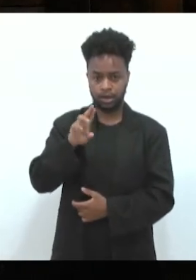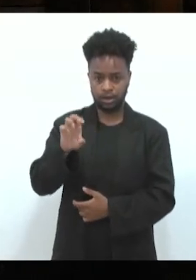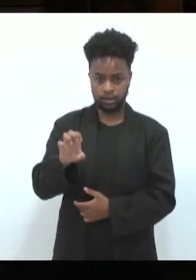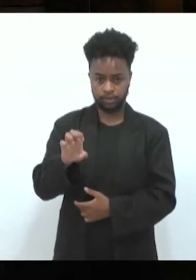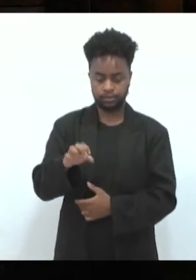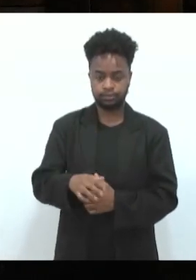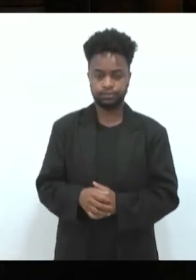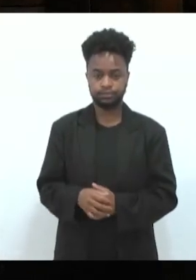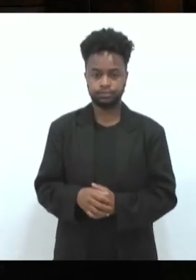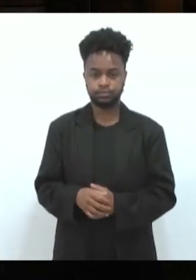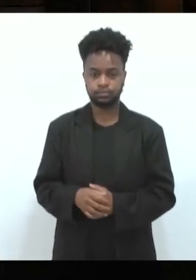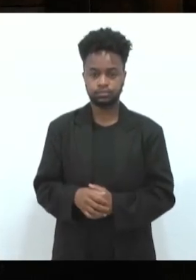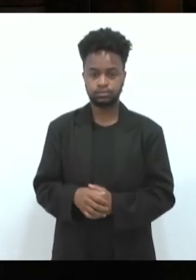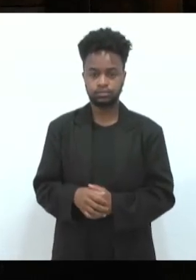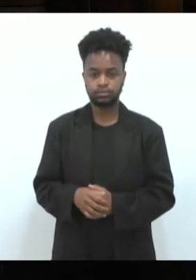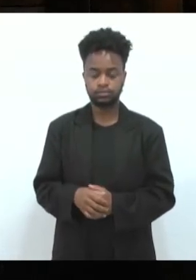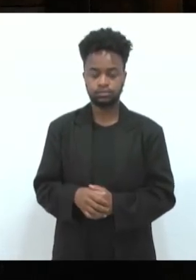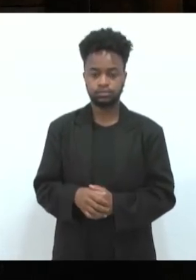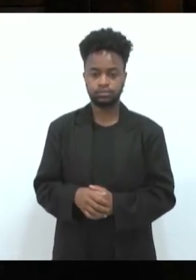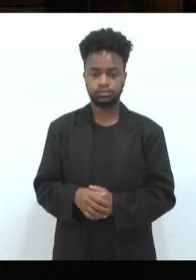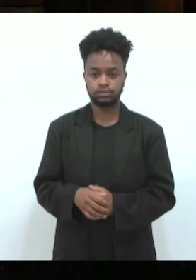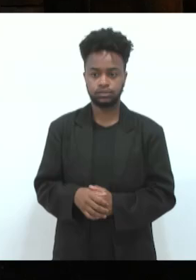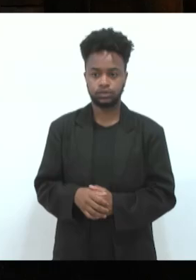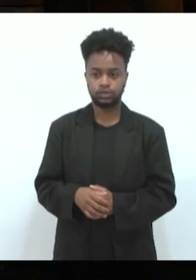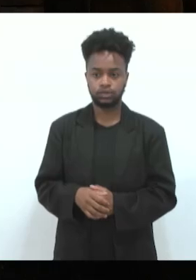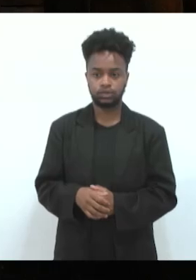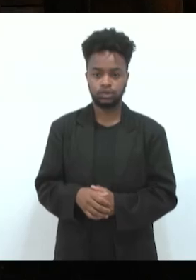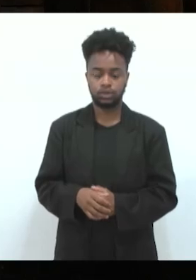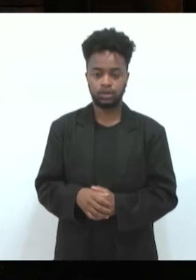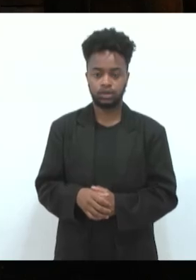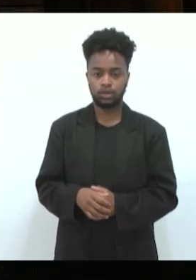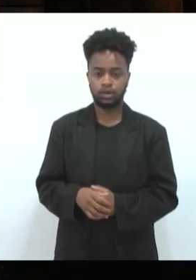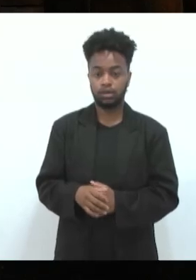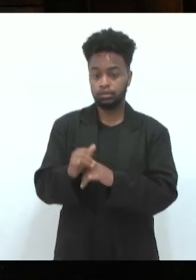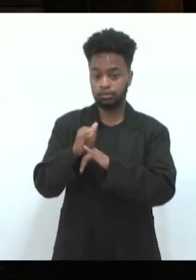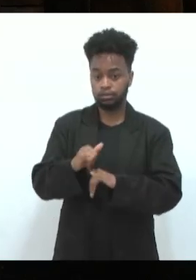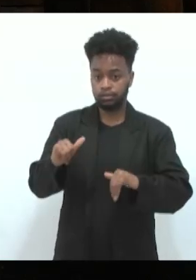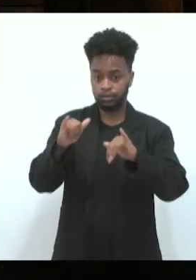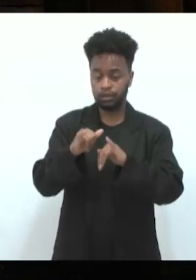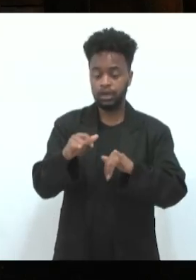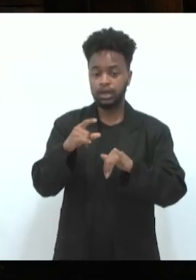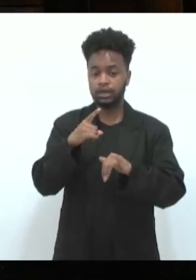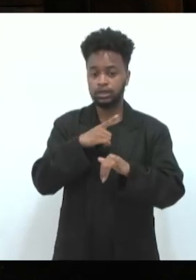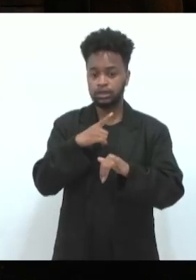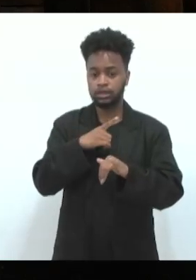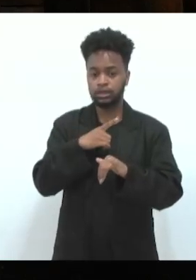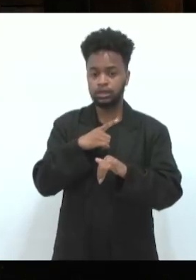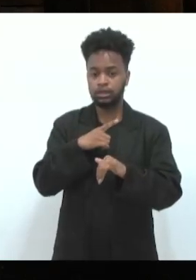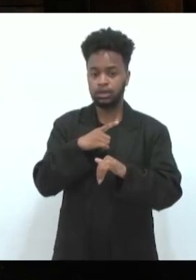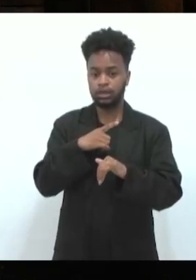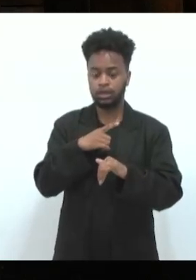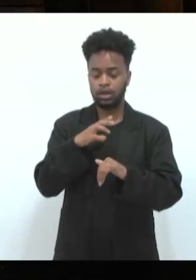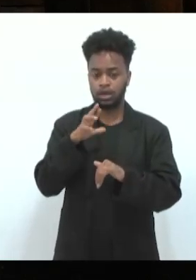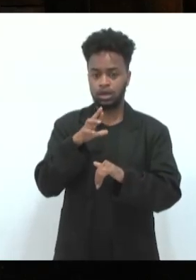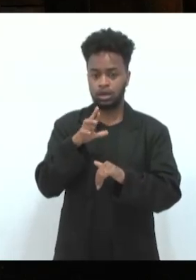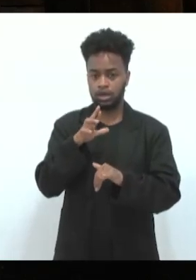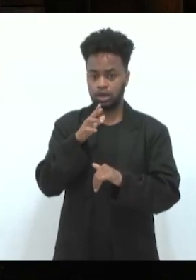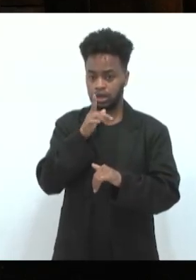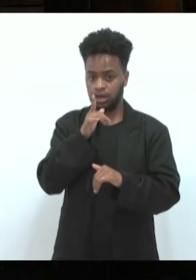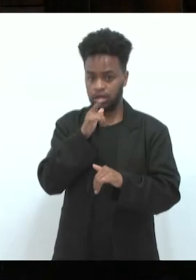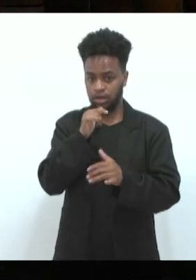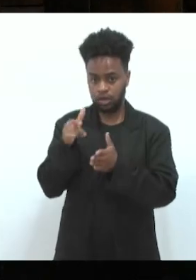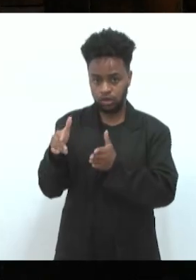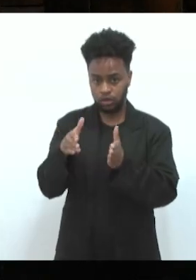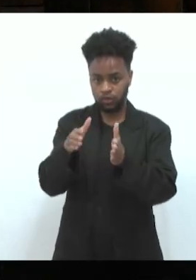Diz o noticiário que a Maré é cortada ali pelo rio Faria Timbó. Tinha ali